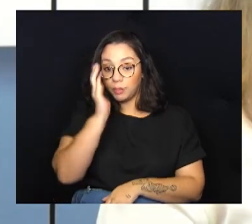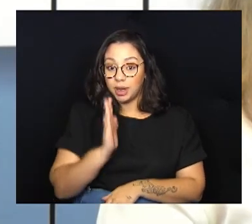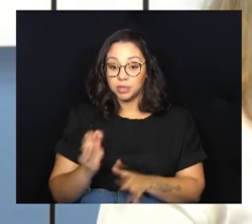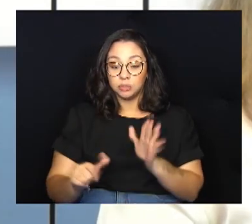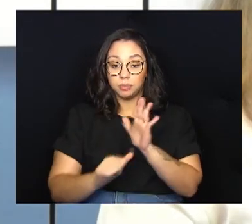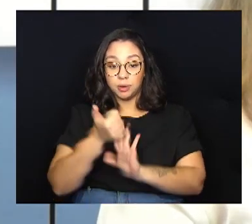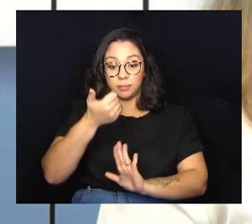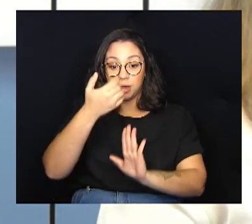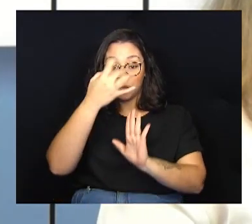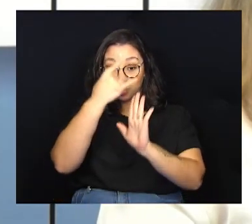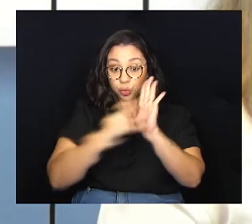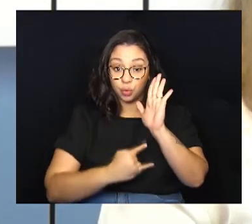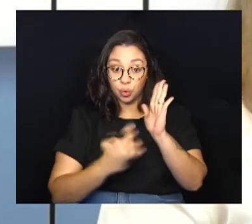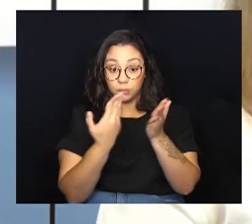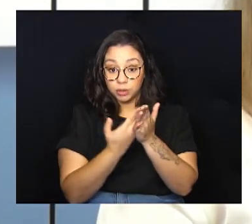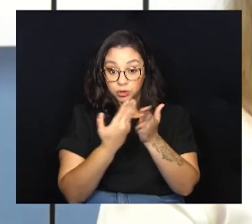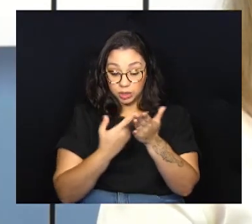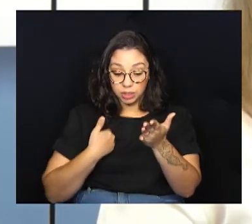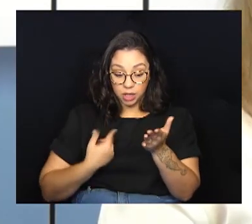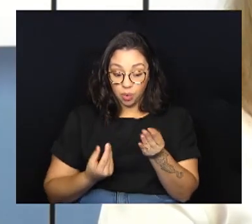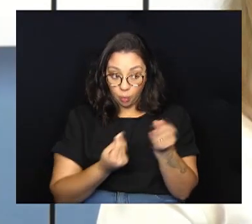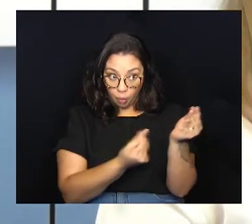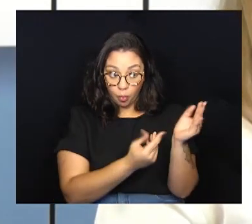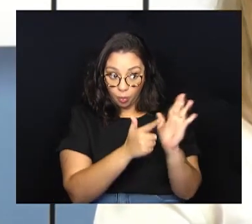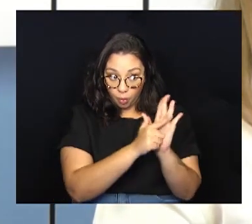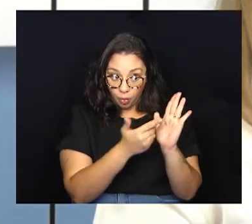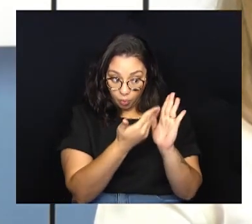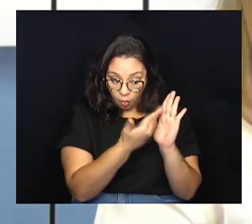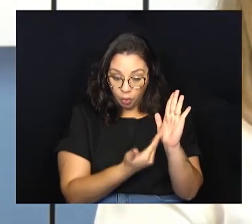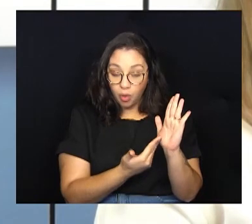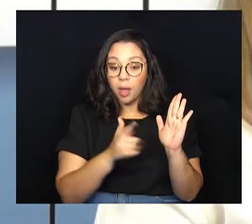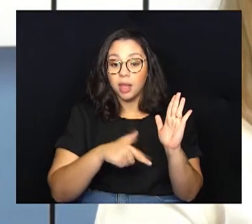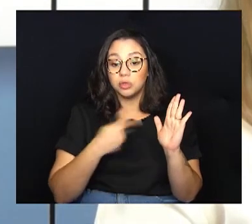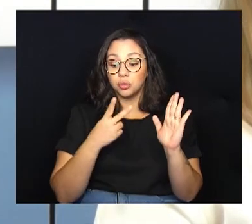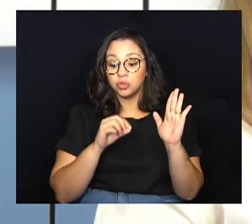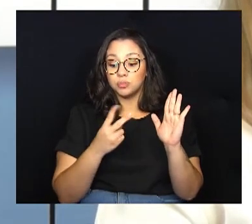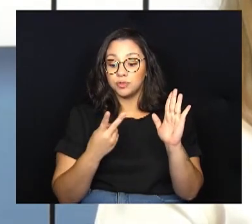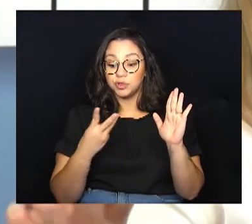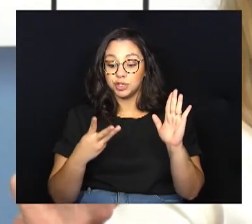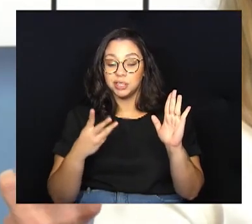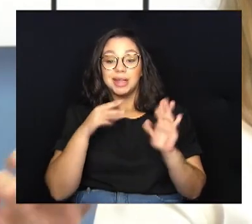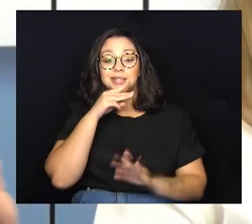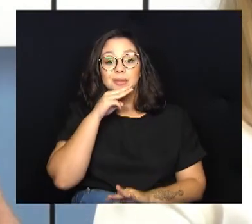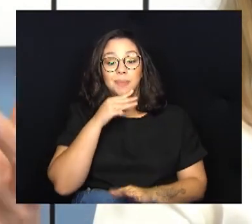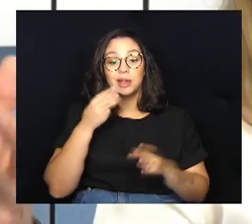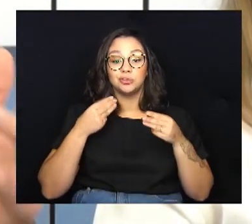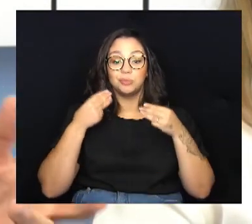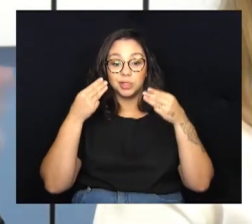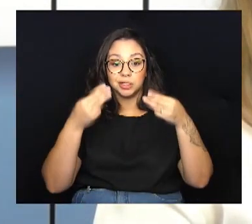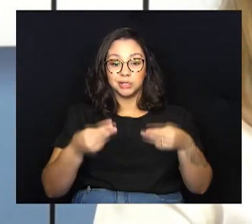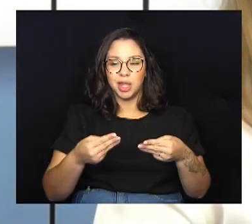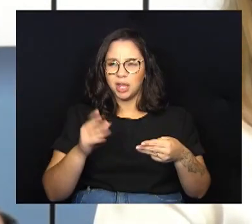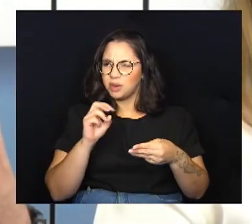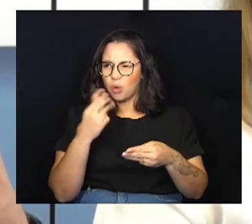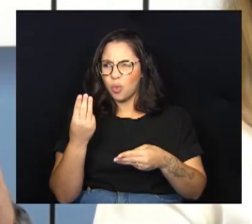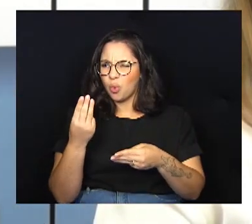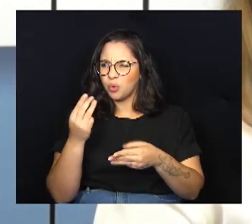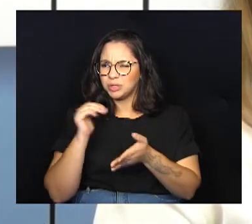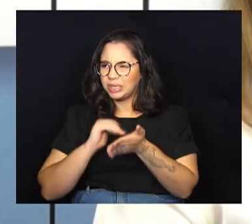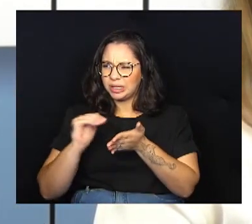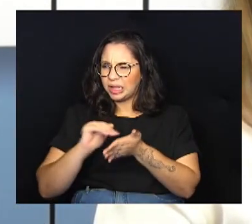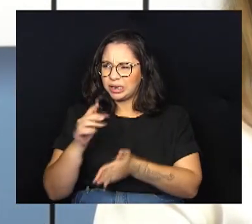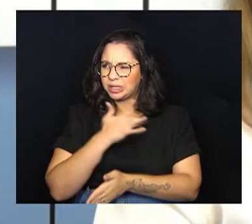pode também fazer essa comunicação com a criança, com o adolescente, nesse contexto? É muito